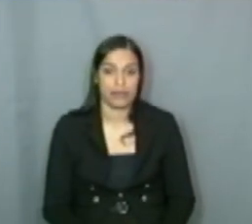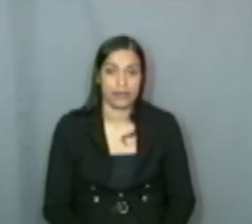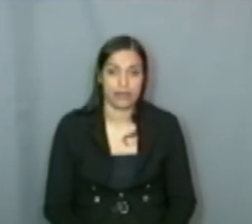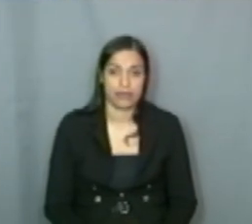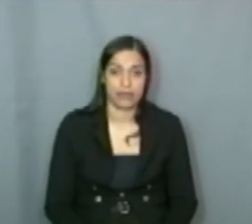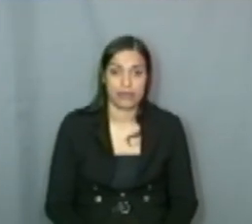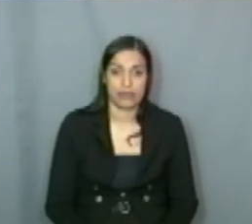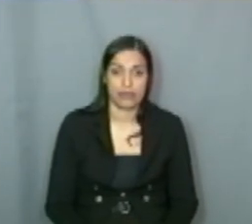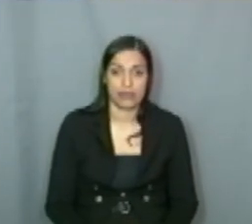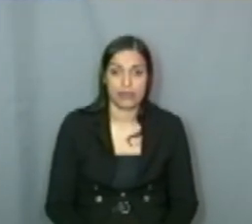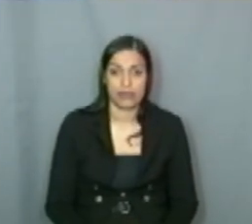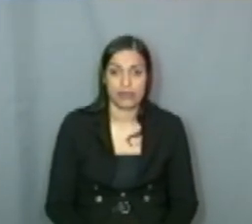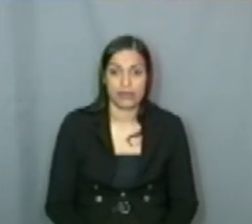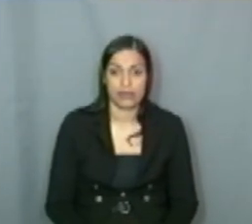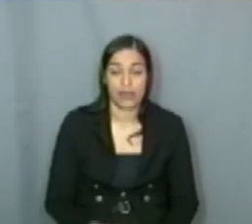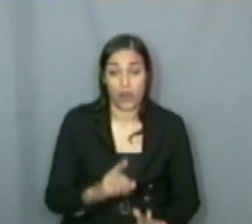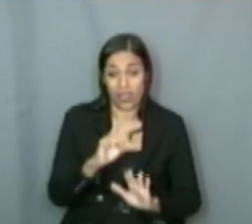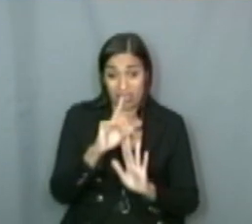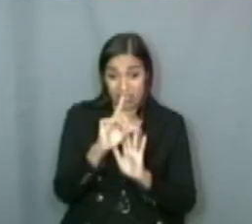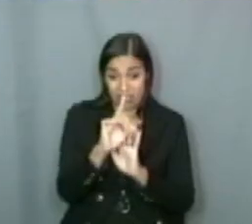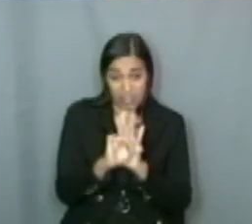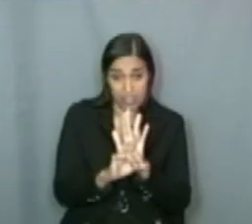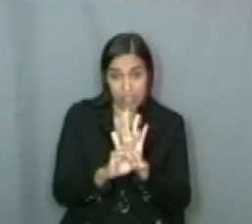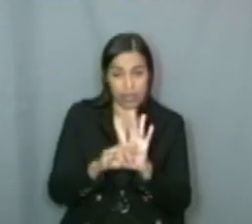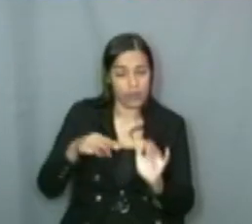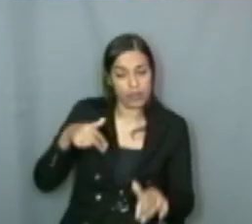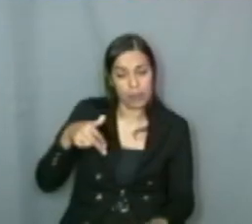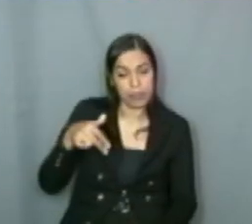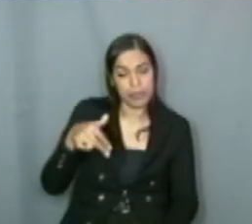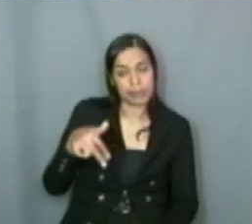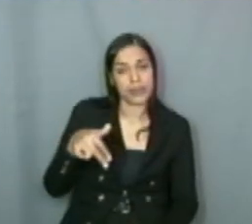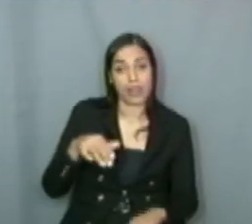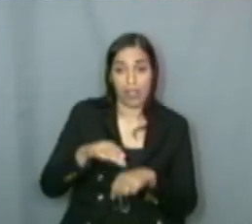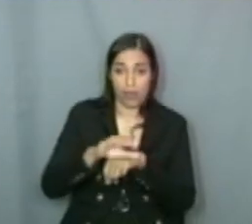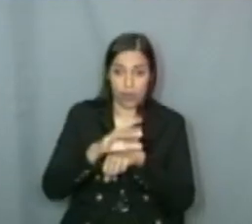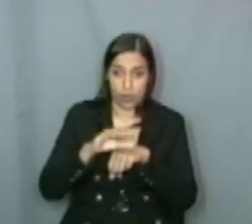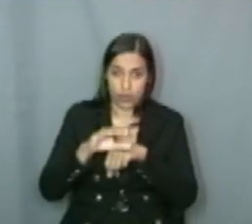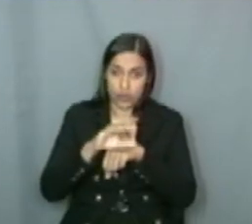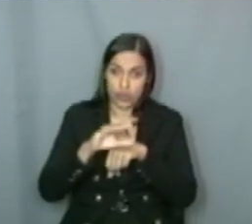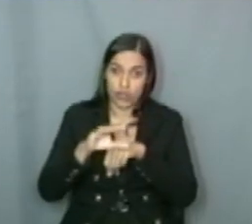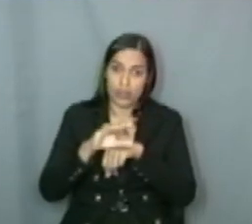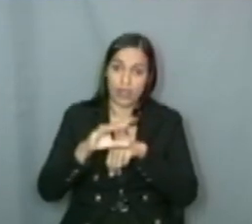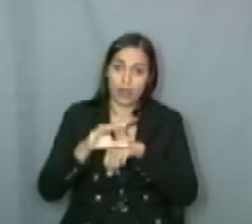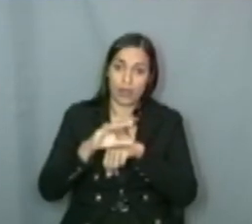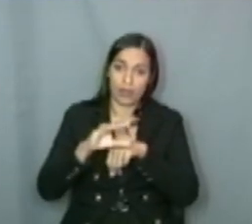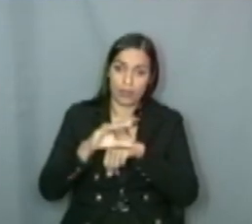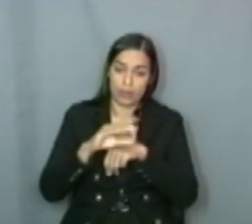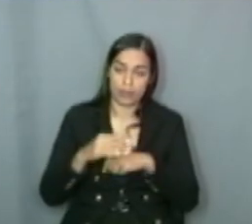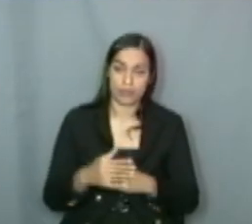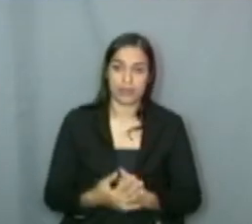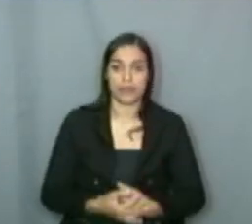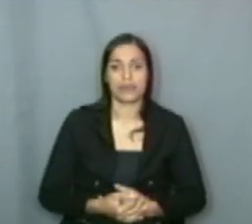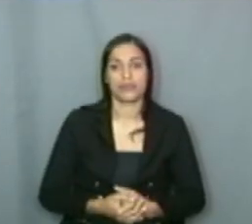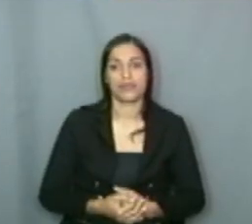Ficam impedidos no seu direito de ir e vir, que é constitucional.